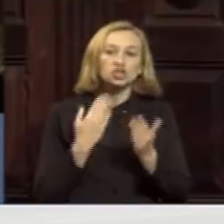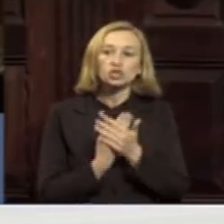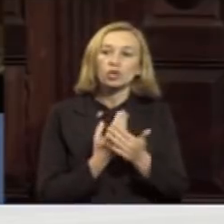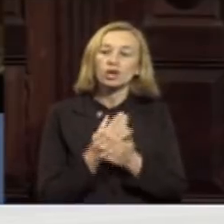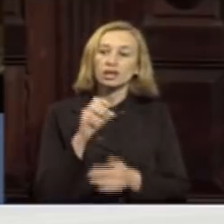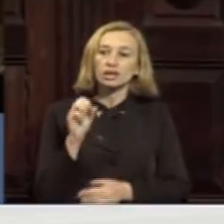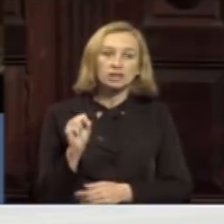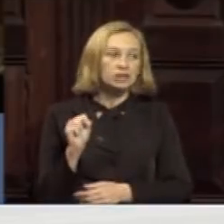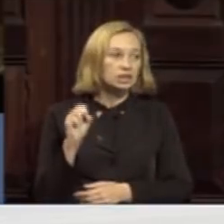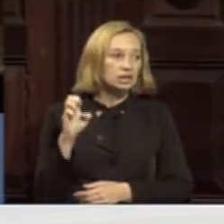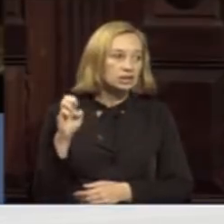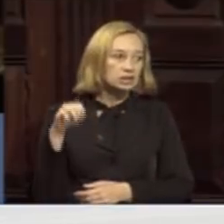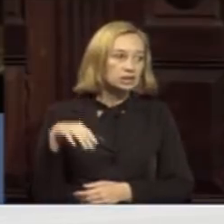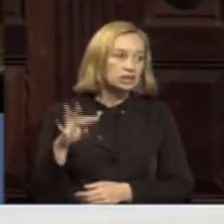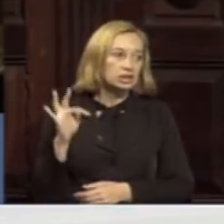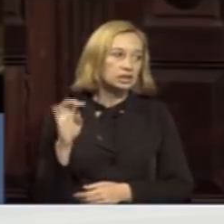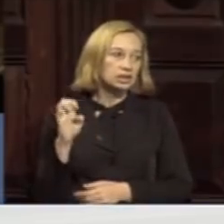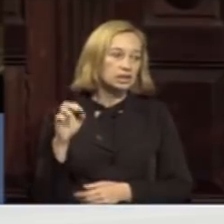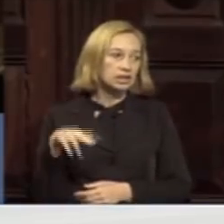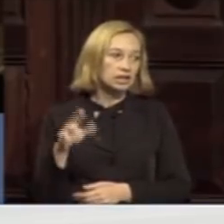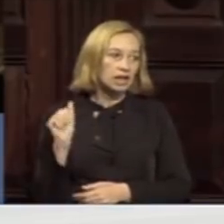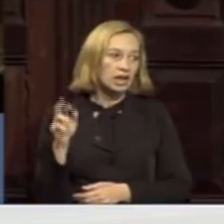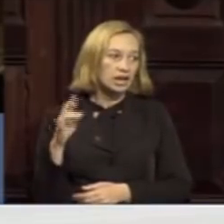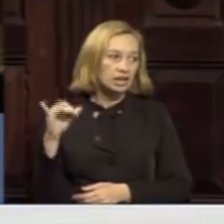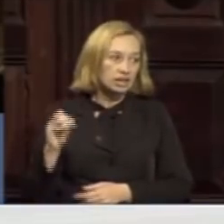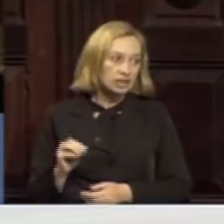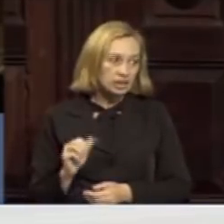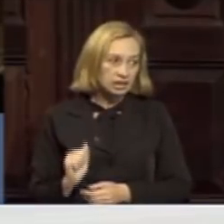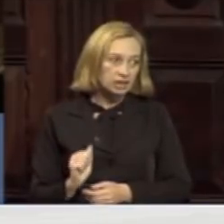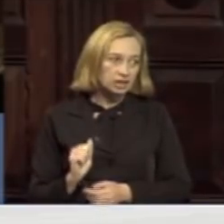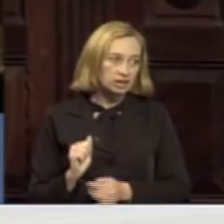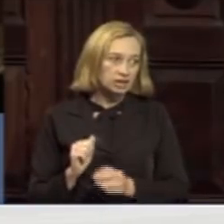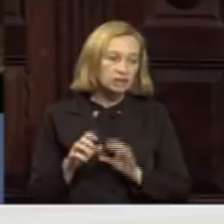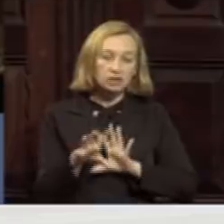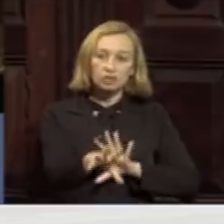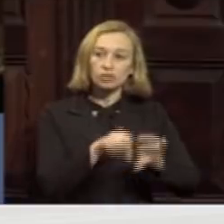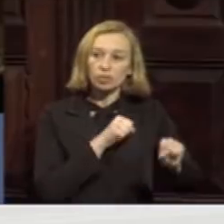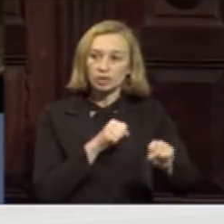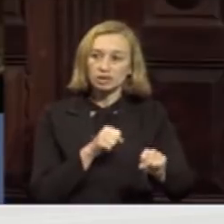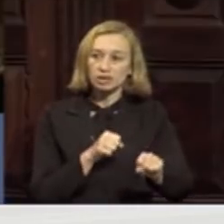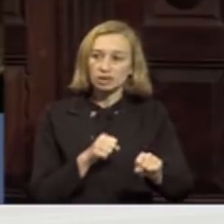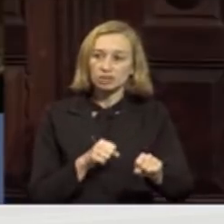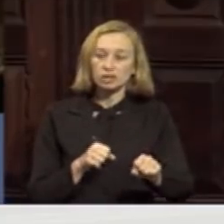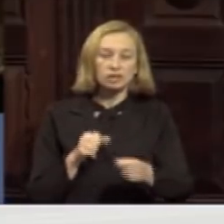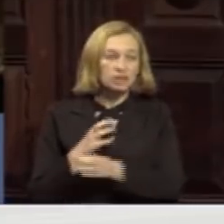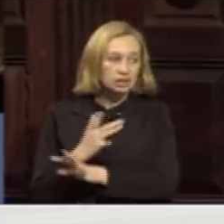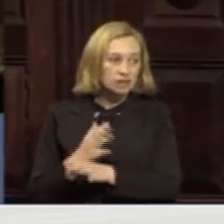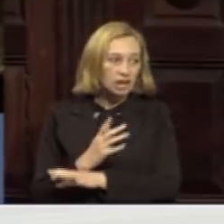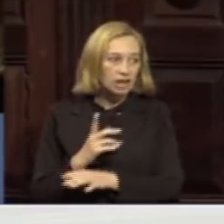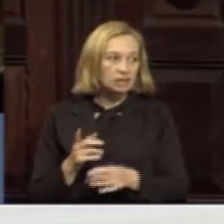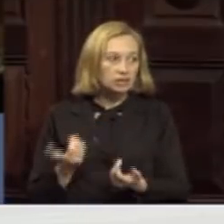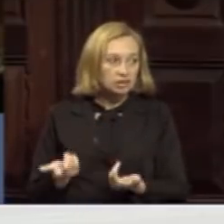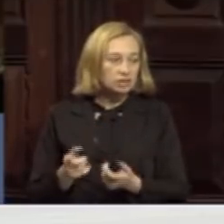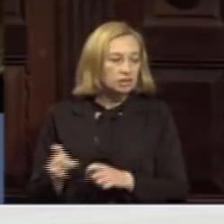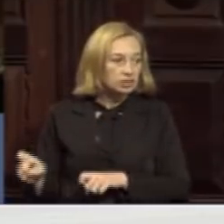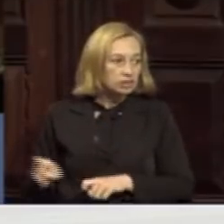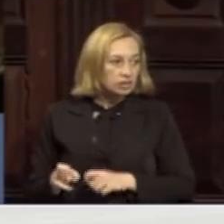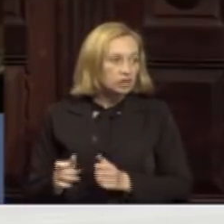centenária, escola com larga tradição de formação naquela cidade, naquela região, e no entanto